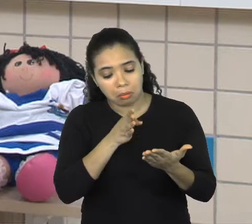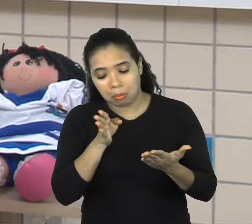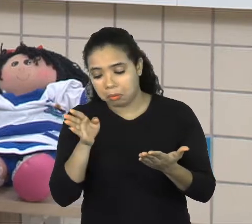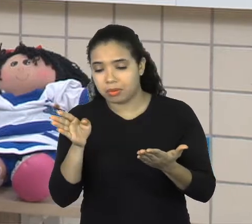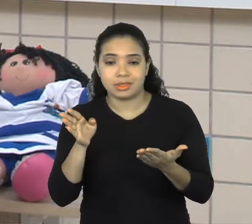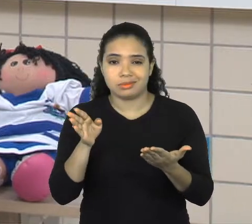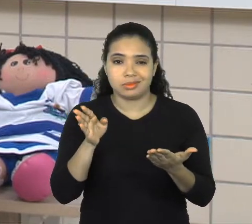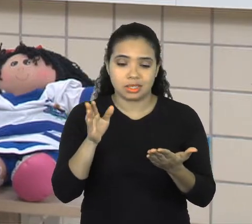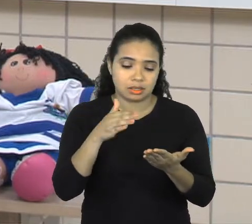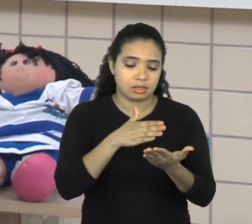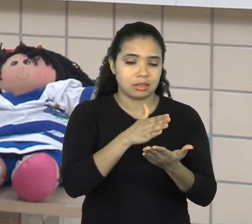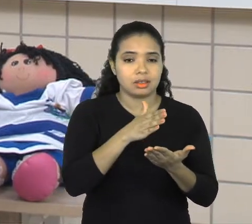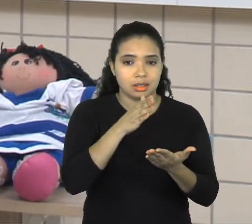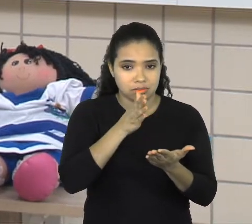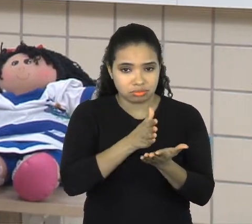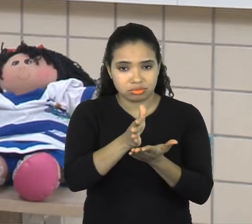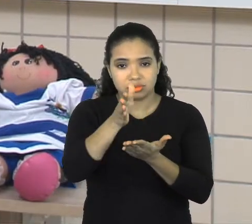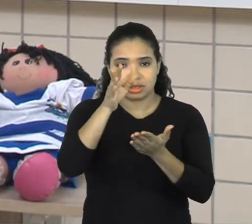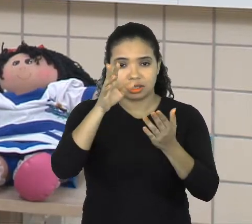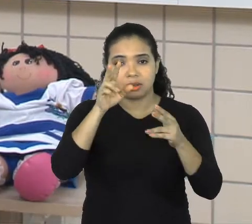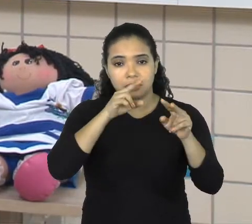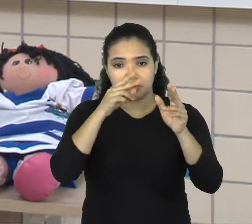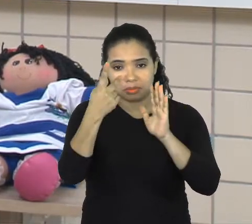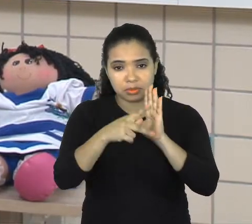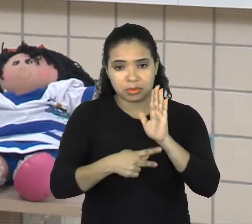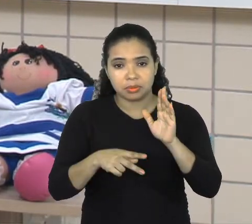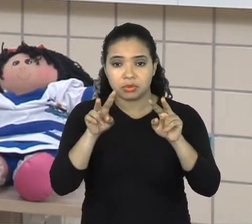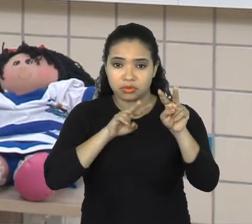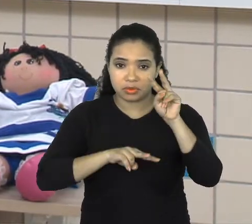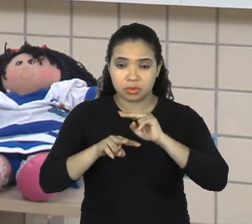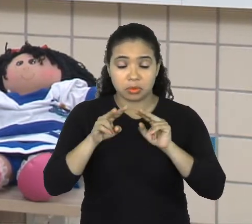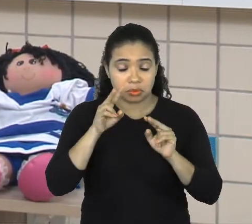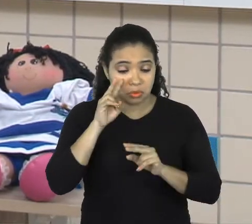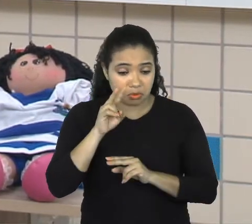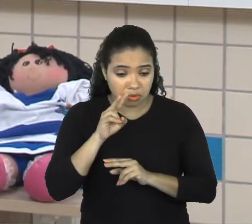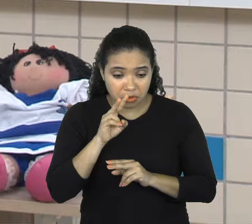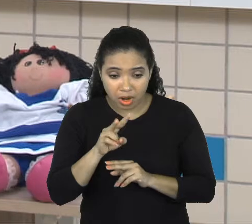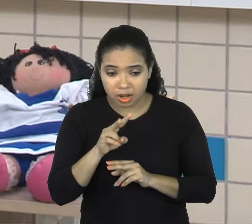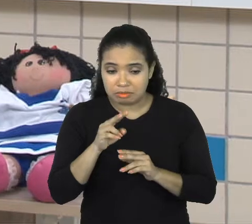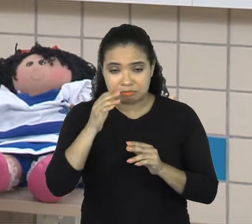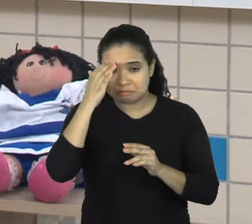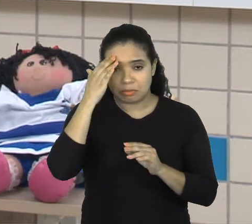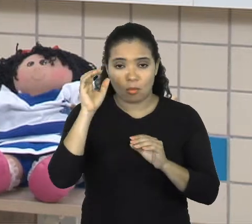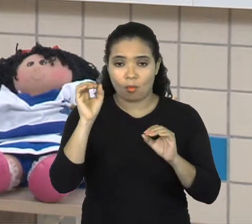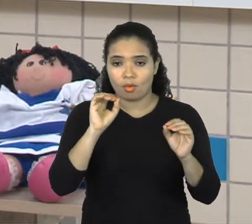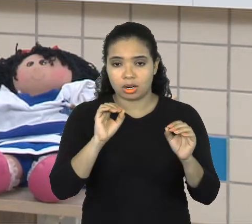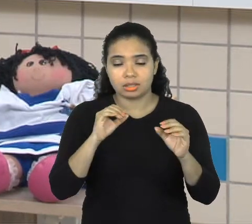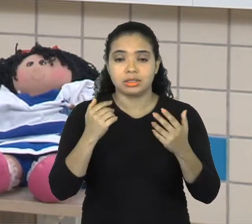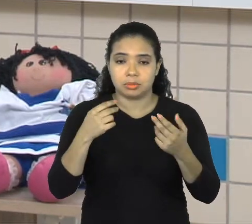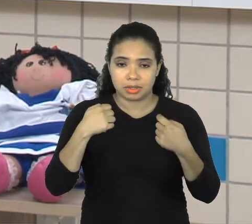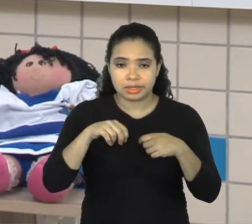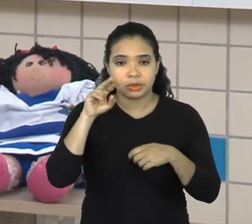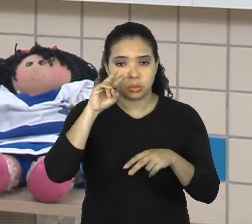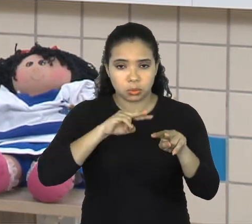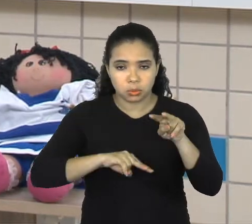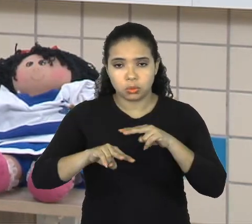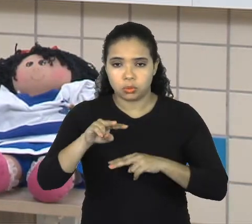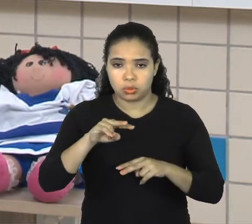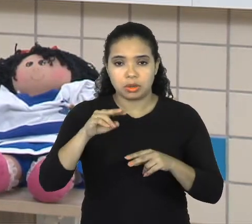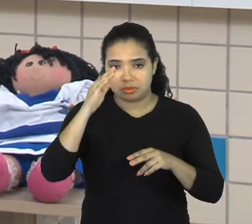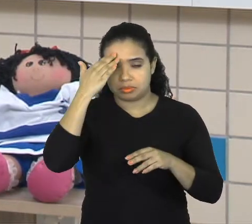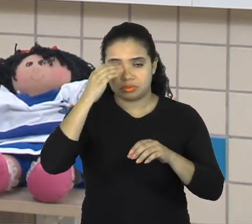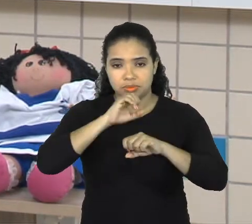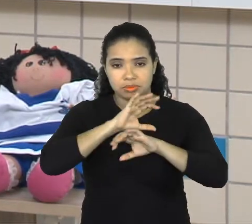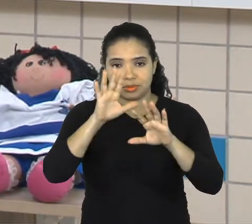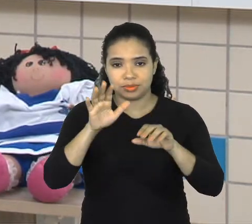porque é um poema visual, um poema concreto. Se você não olha, não compreende, certo? Então nós vamos acompanhar